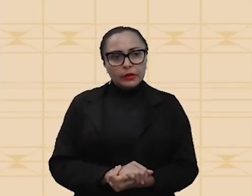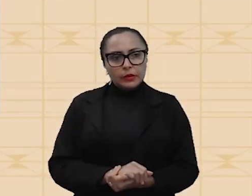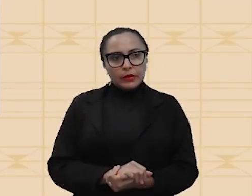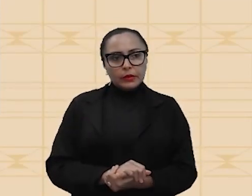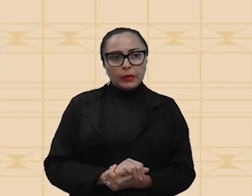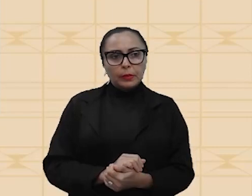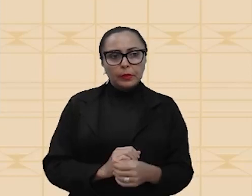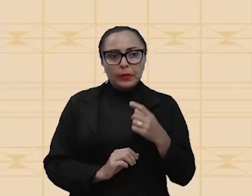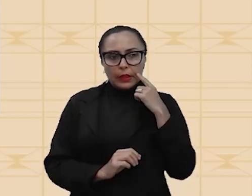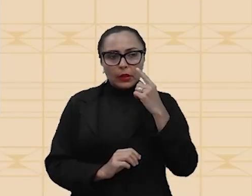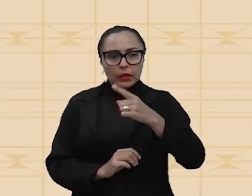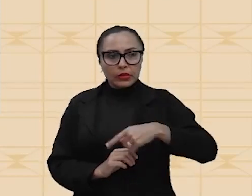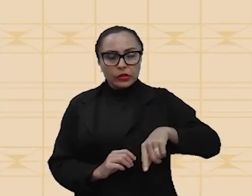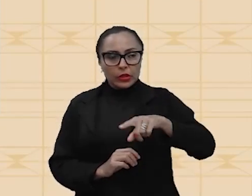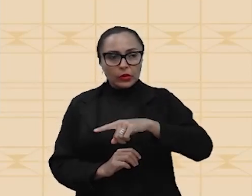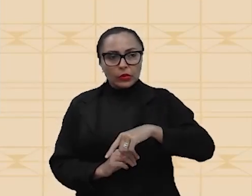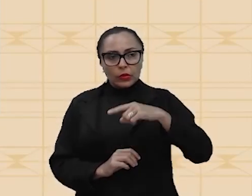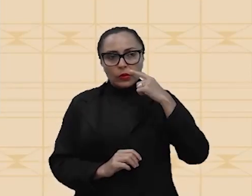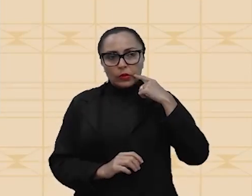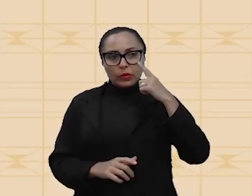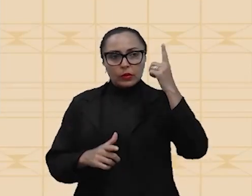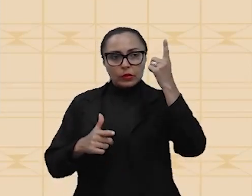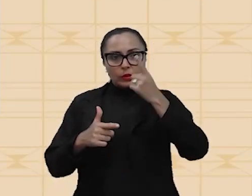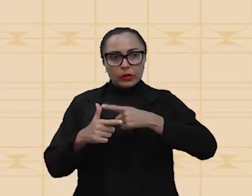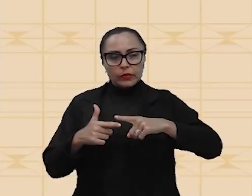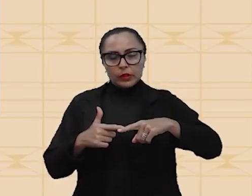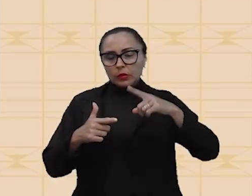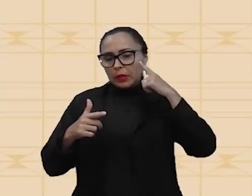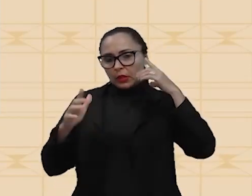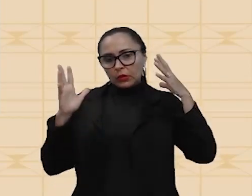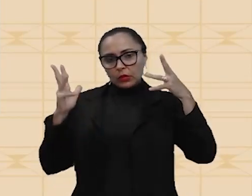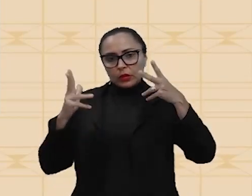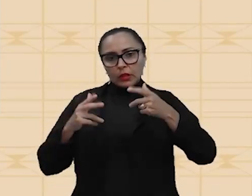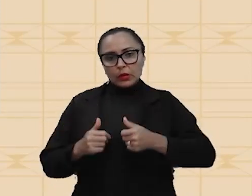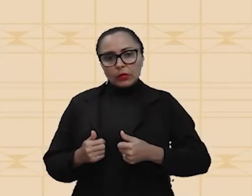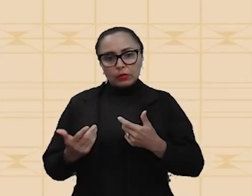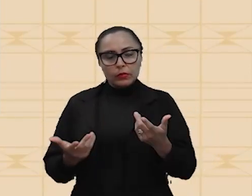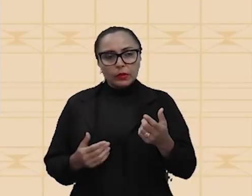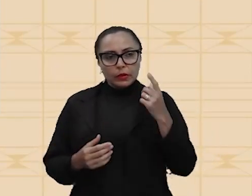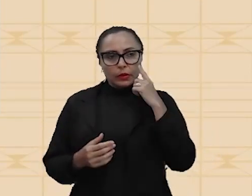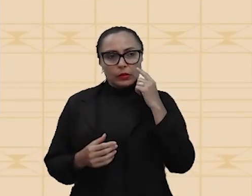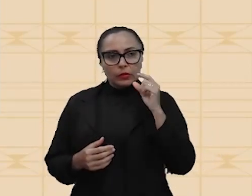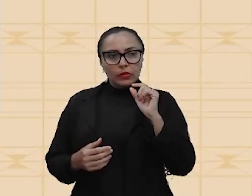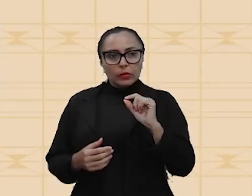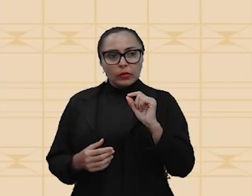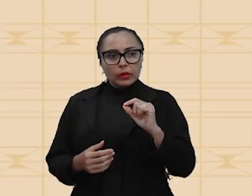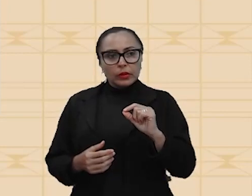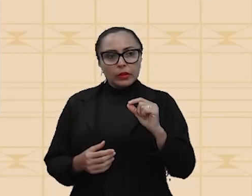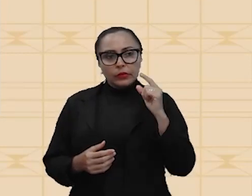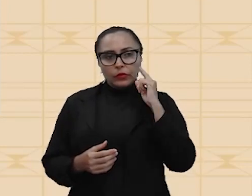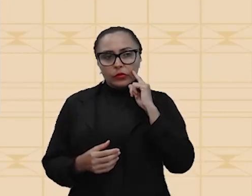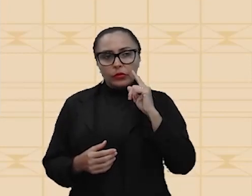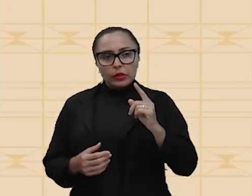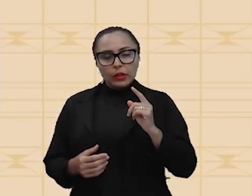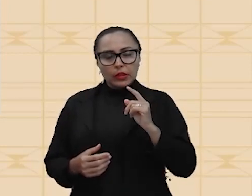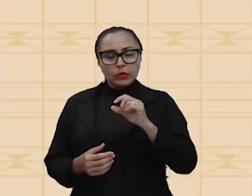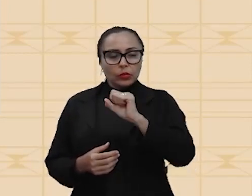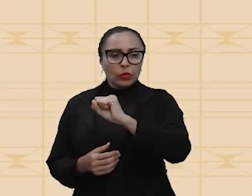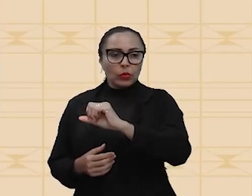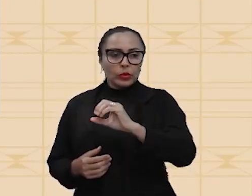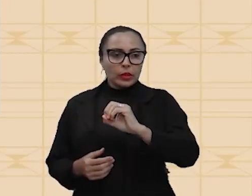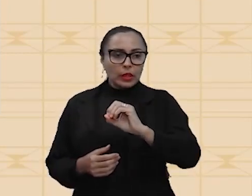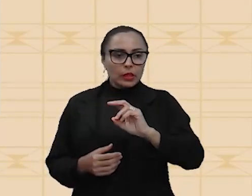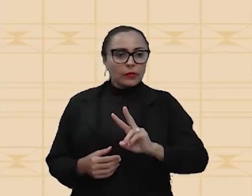útil dividido pela energia total. E qual é a energia útil, Paulinho? Aquela que foi jogada no circuito, 80 volts. E a